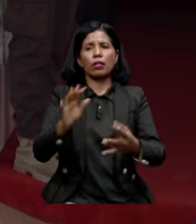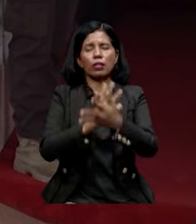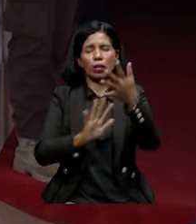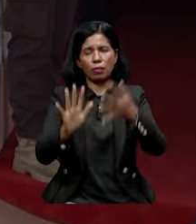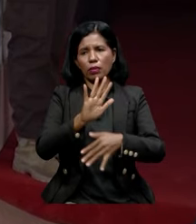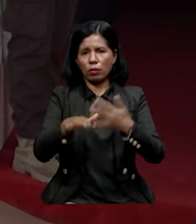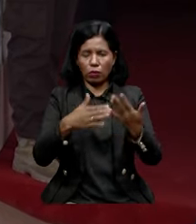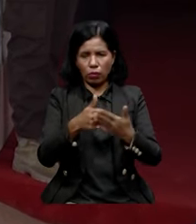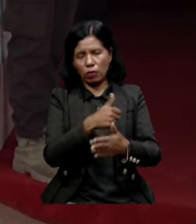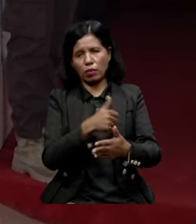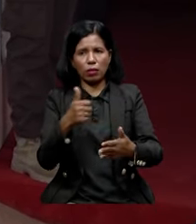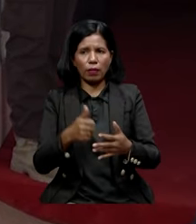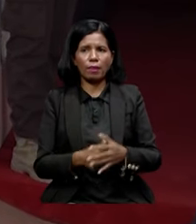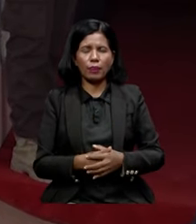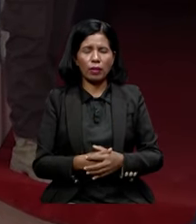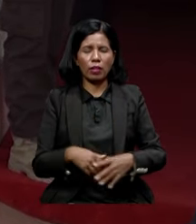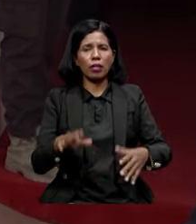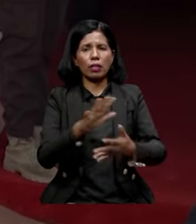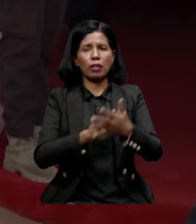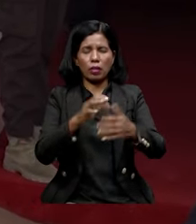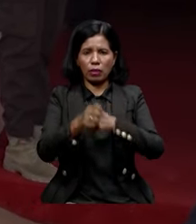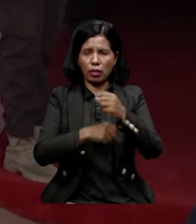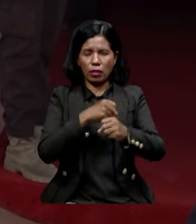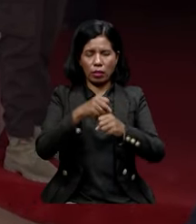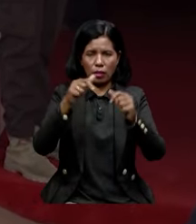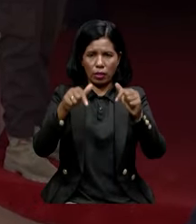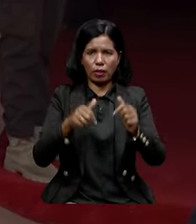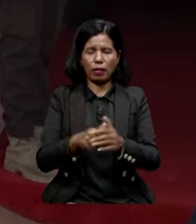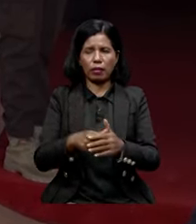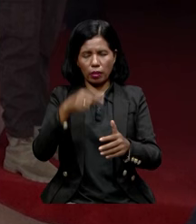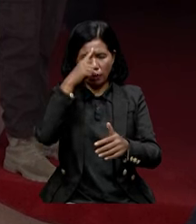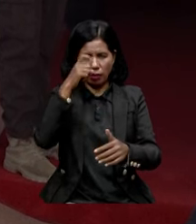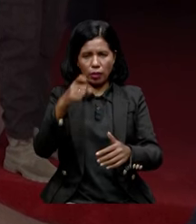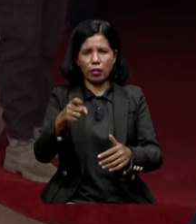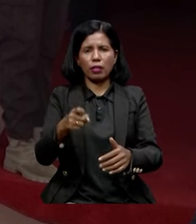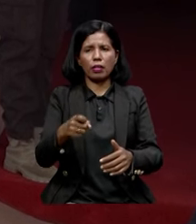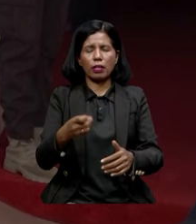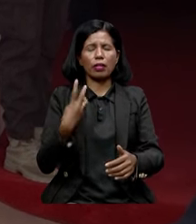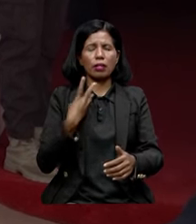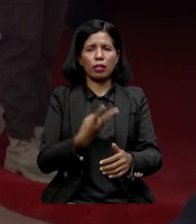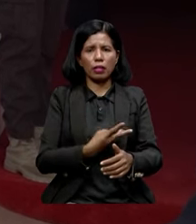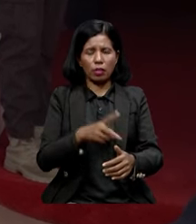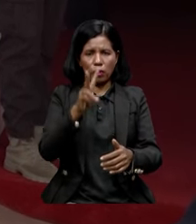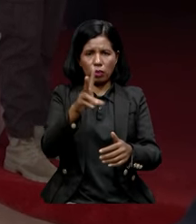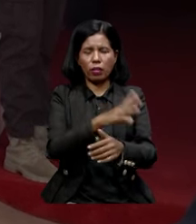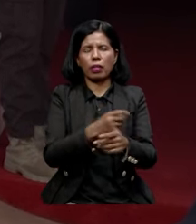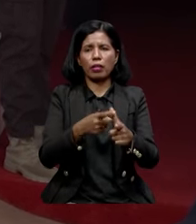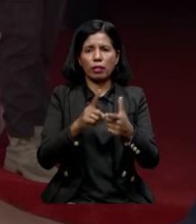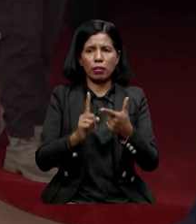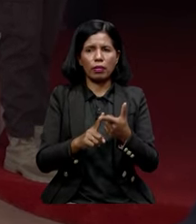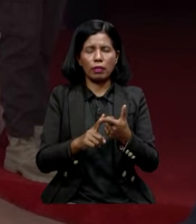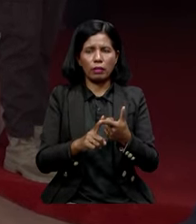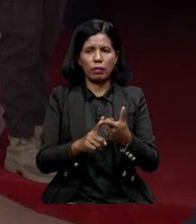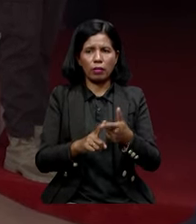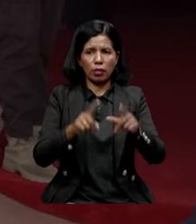será e a pacote celebração e tina Ninian tenema e a força tarefa ida entre Ruane e